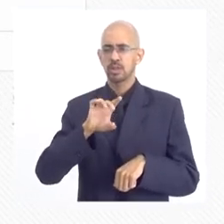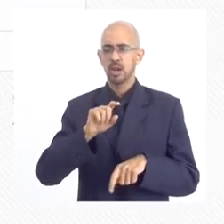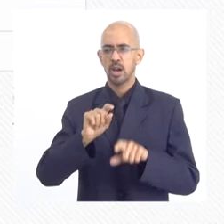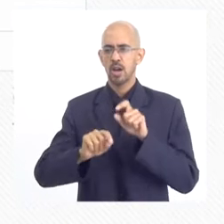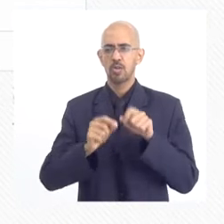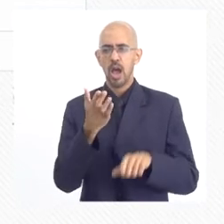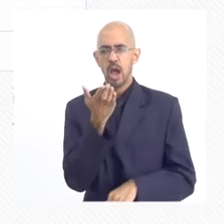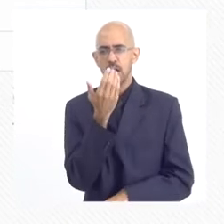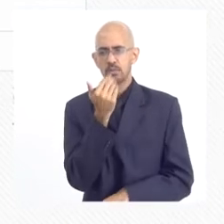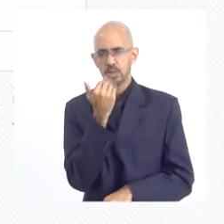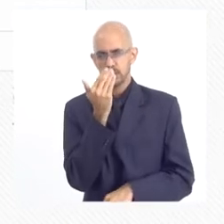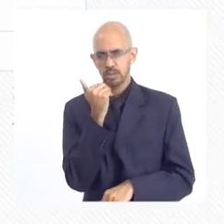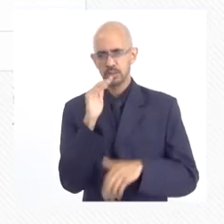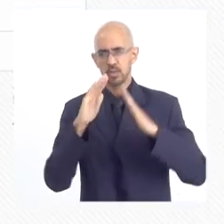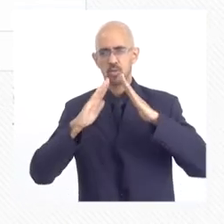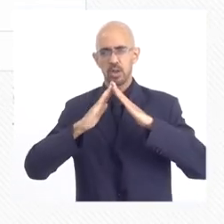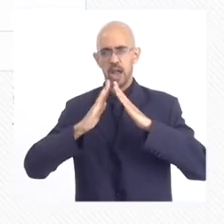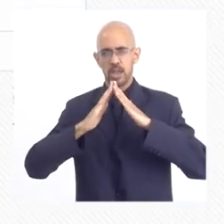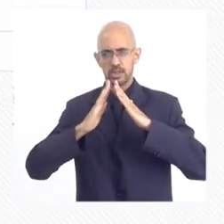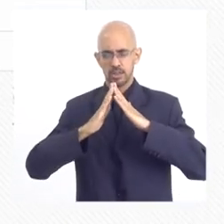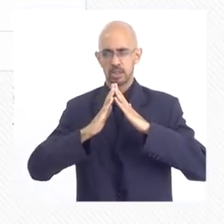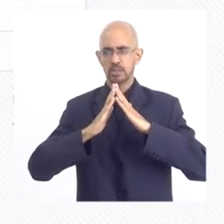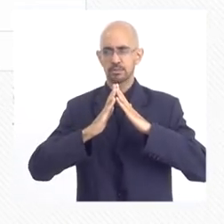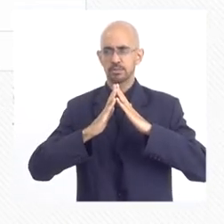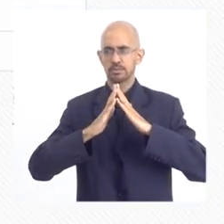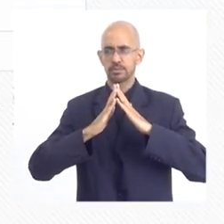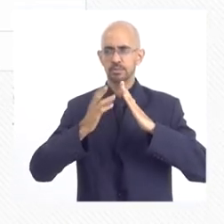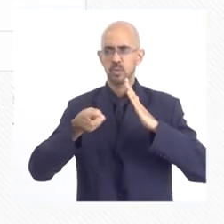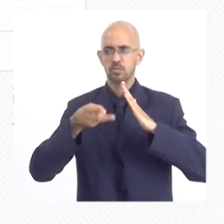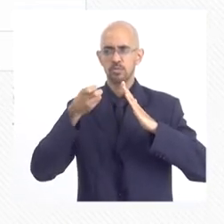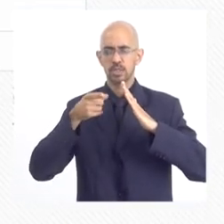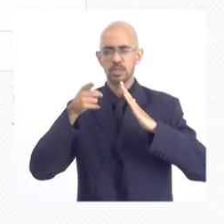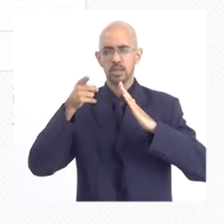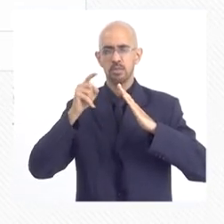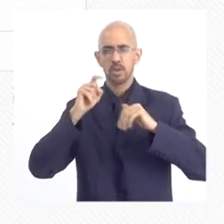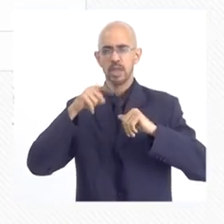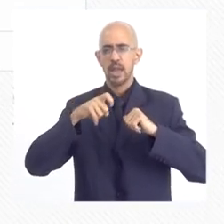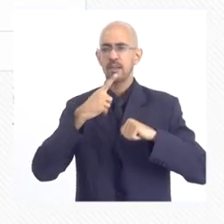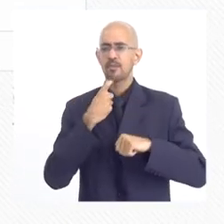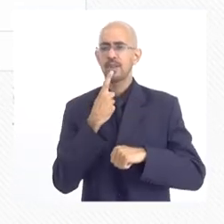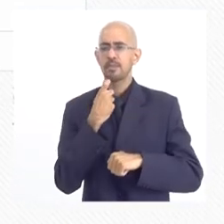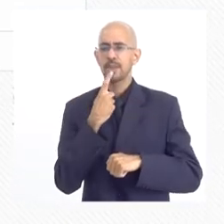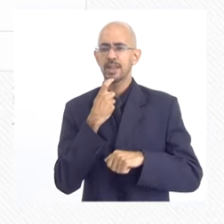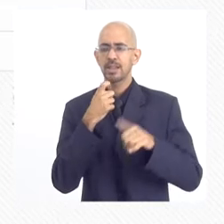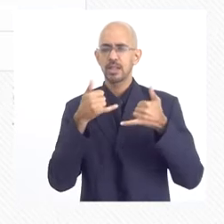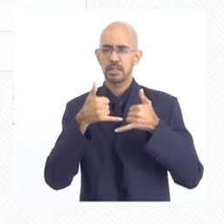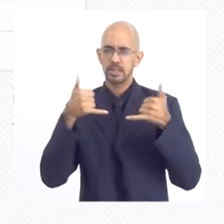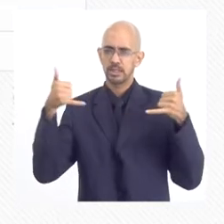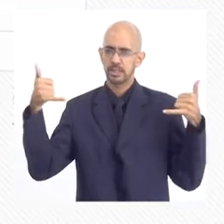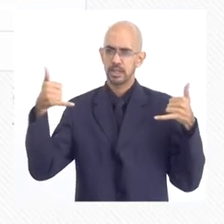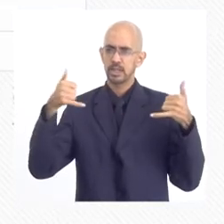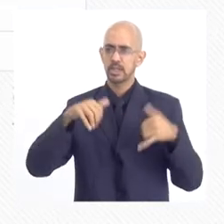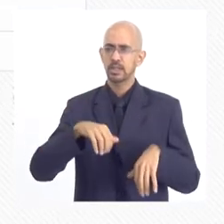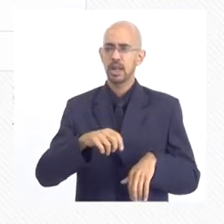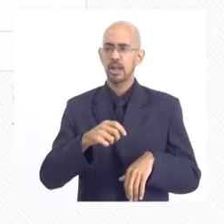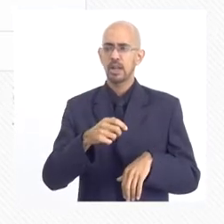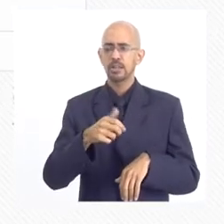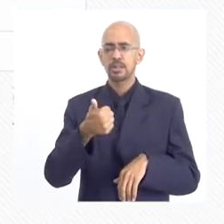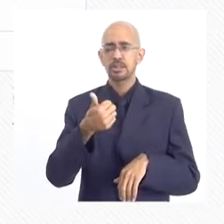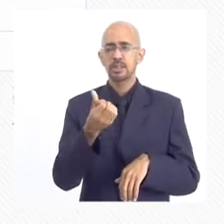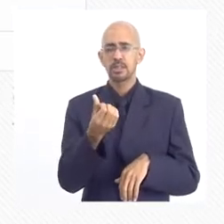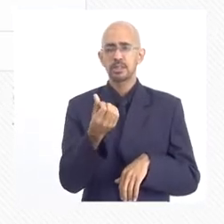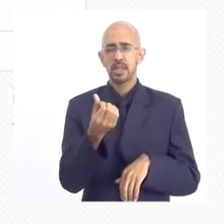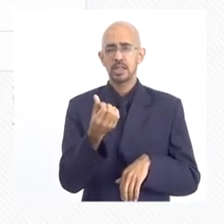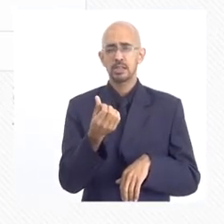na alimentação, no domicílio, que vocês vejam lá, que é o, a linha em vermelha, que chega a